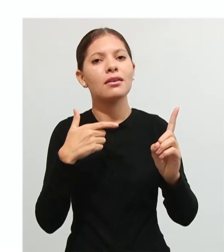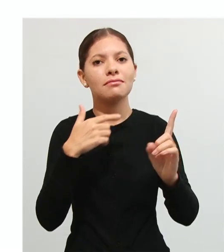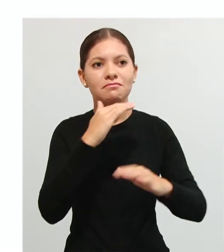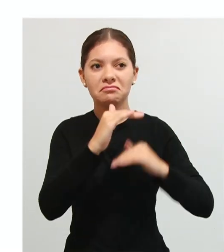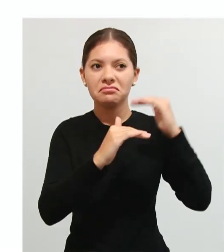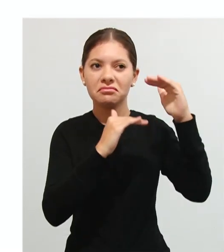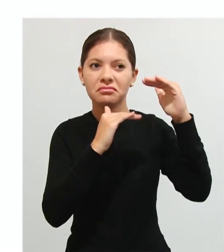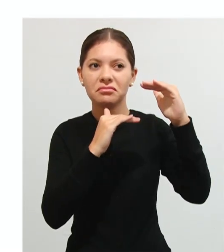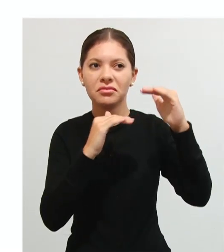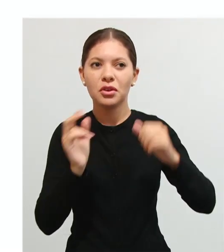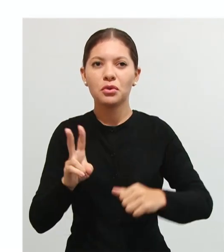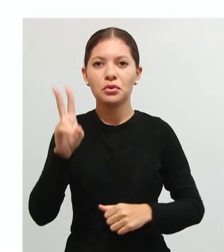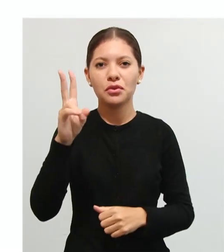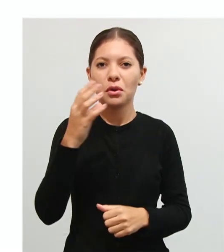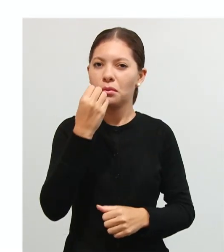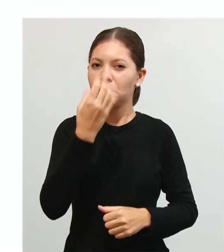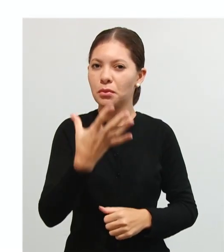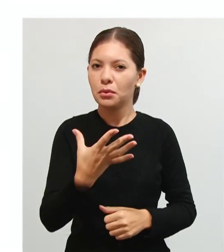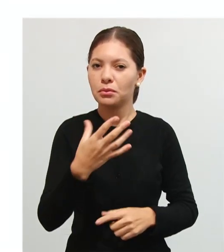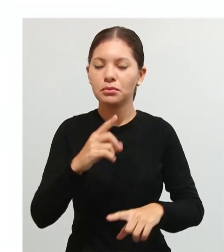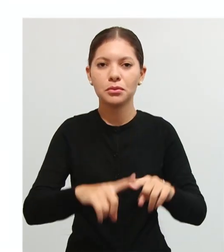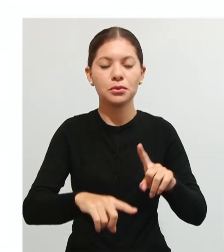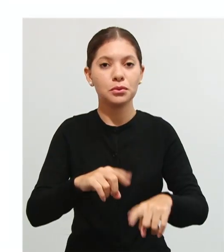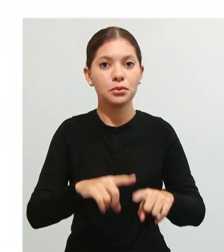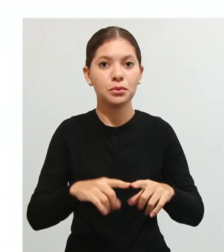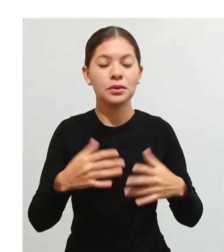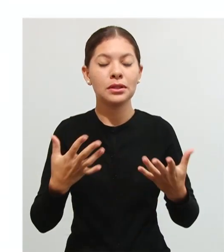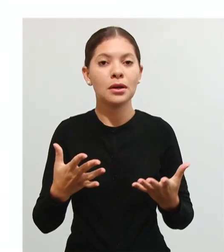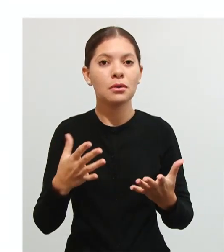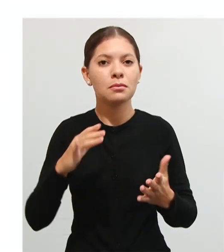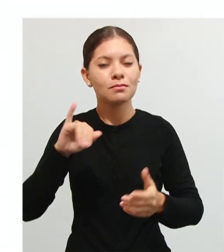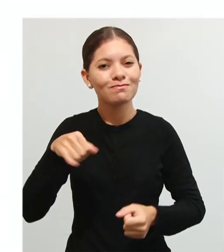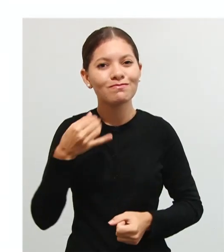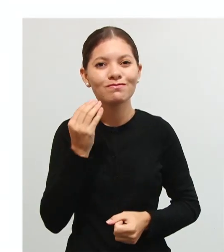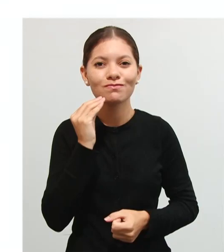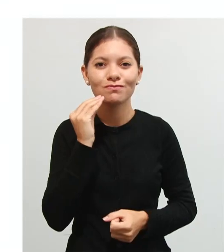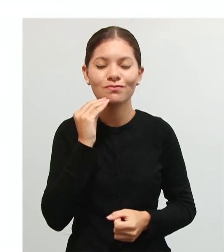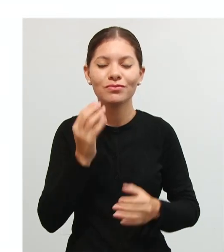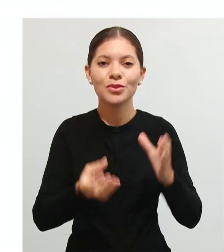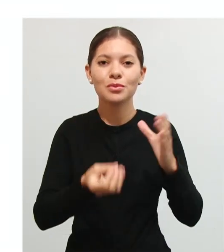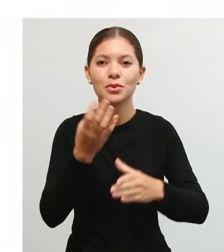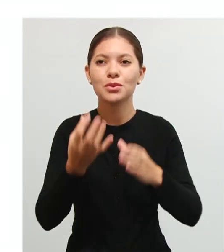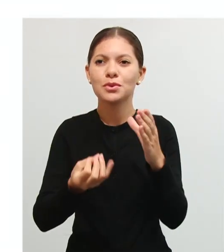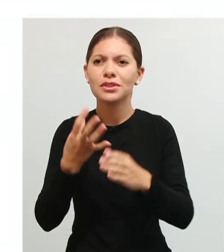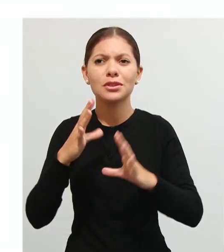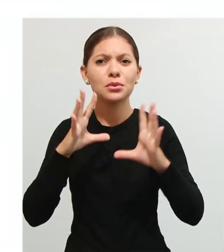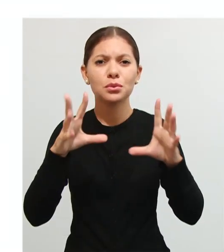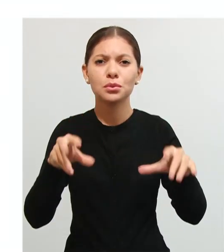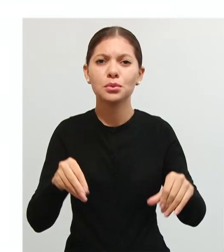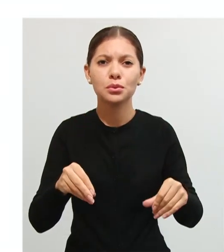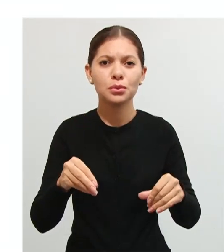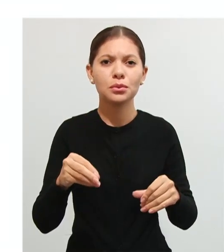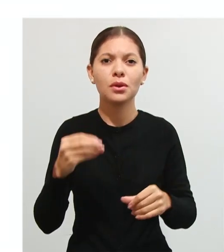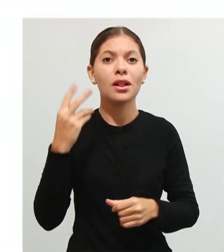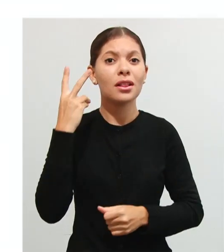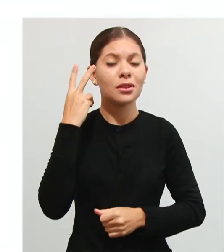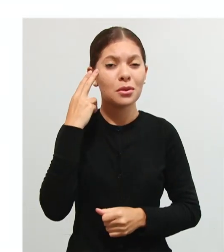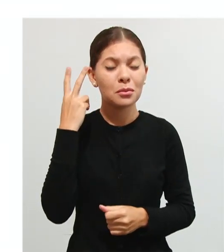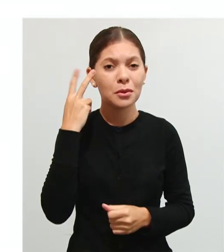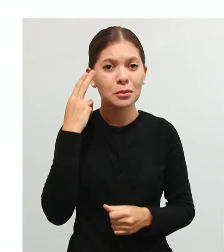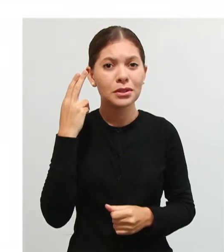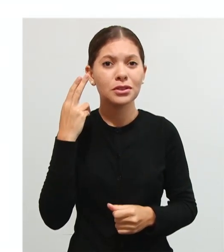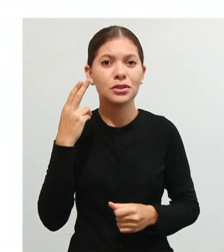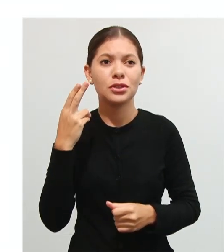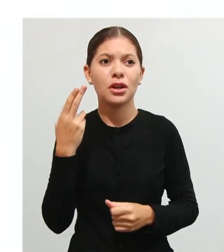produtos. Então, eles têm um custo de oportunidade de produzir tudo o que consomem. Normalmente, uma